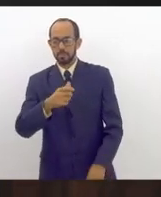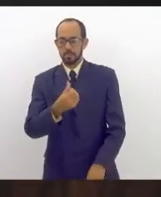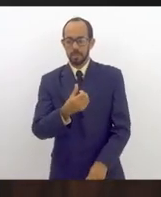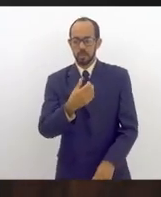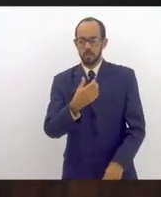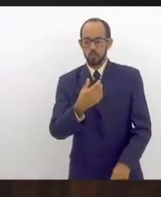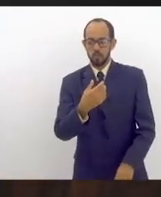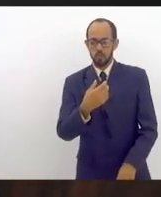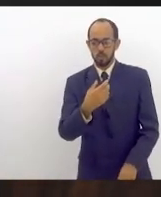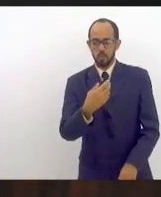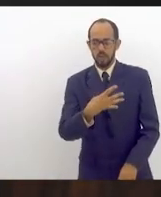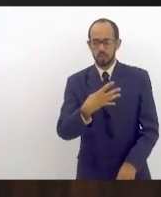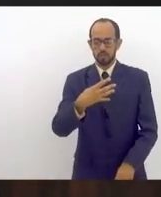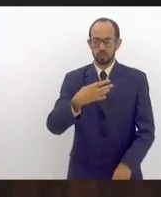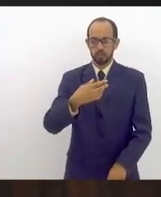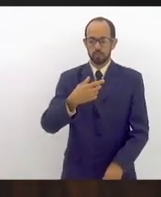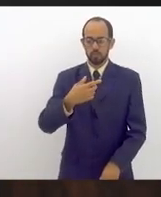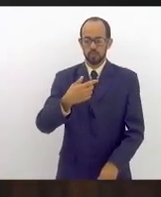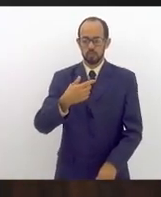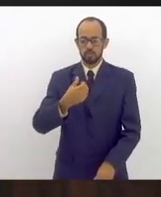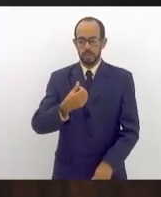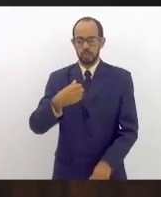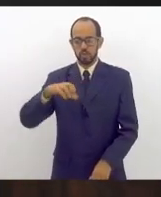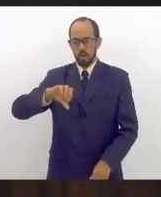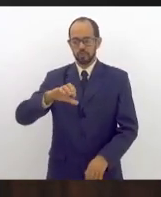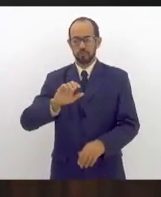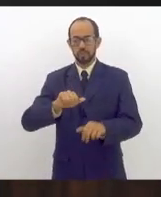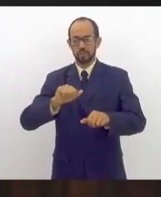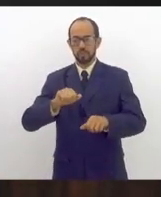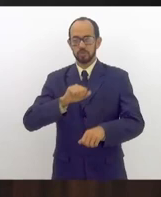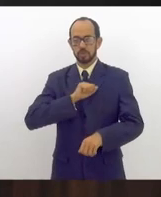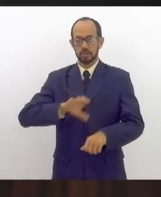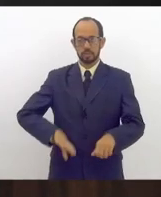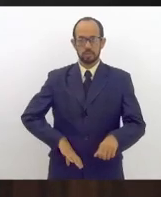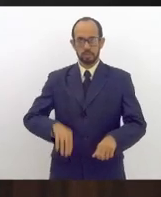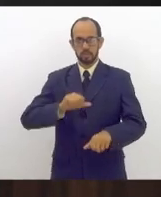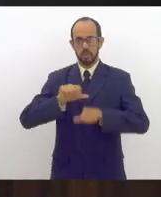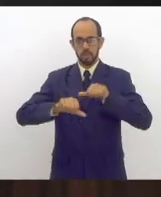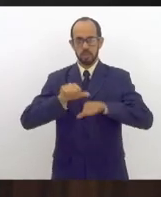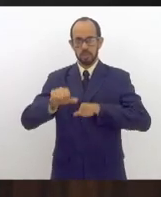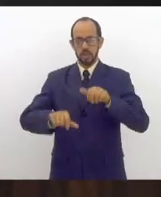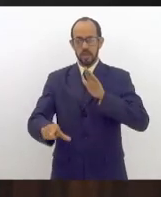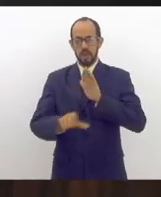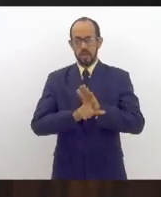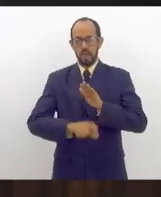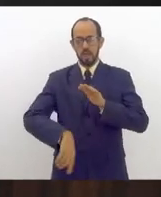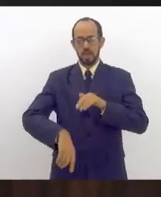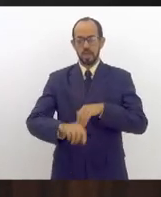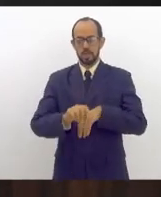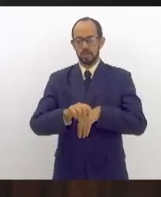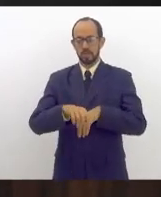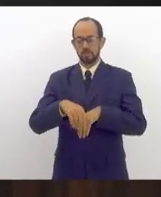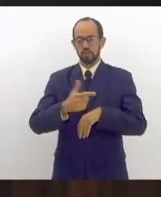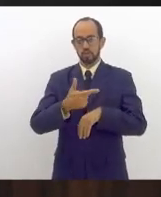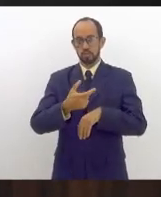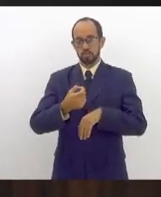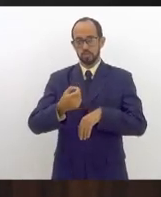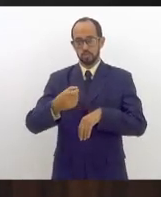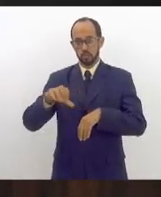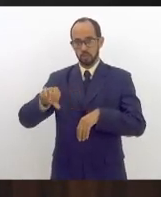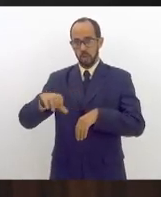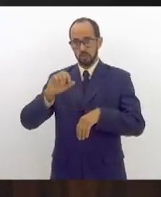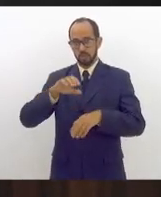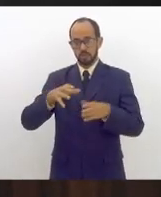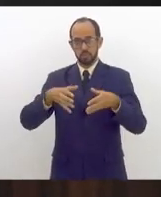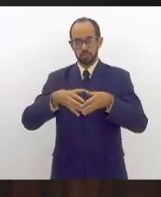22. De autoria do deputado André Siciliano, que altera a lei estadual 5.428, de 1º de abril de 2009, pendente de pareceres